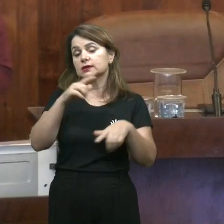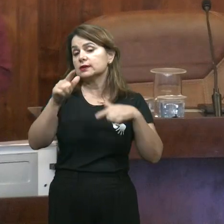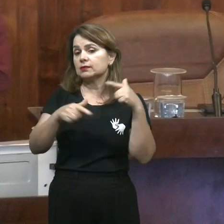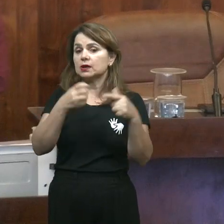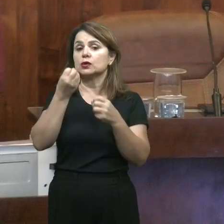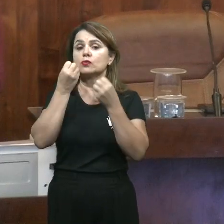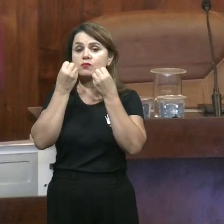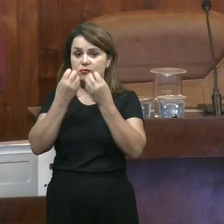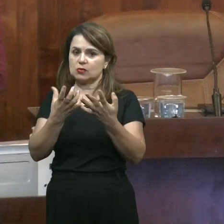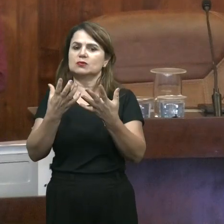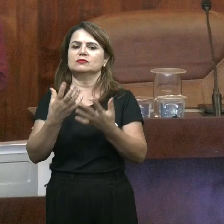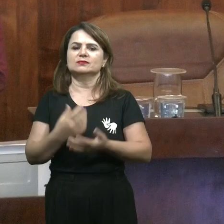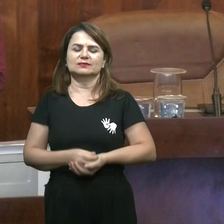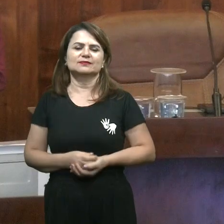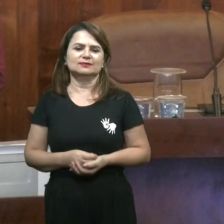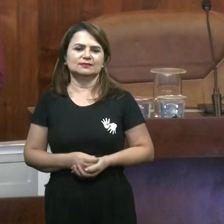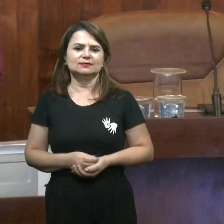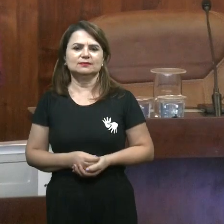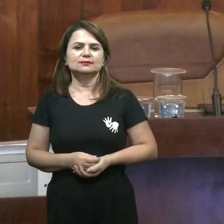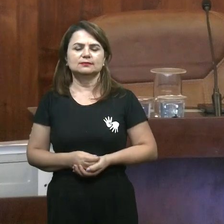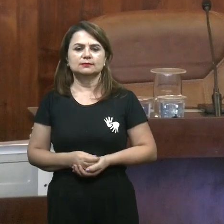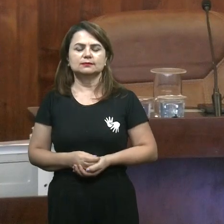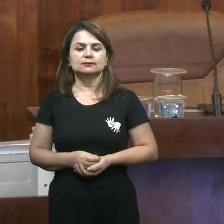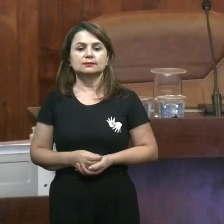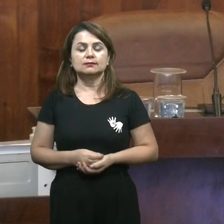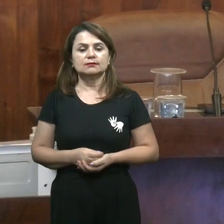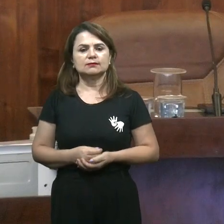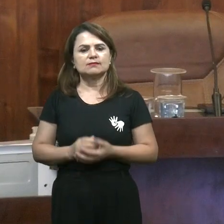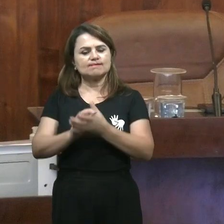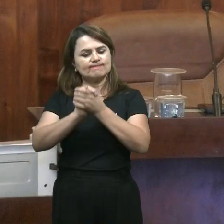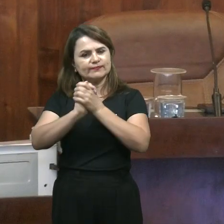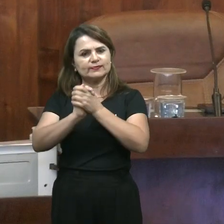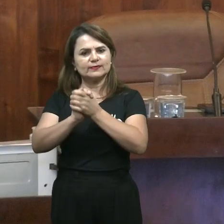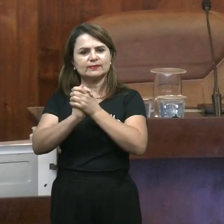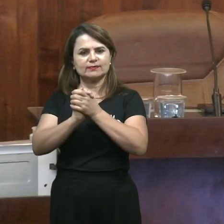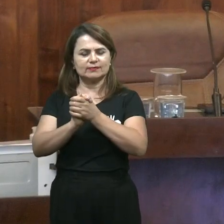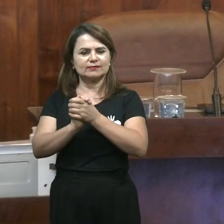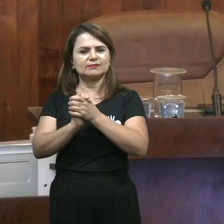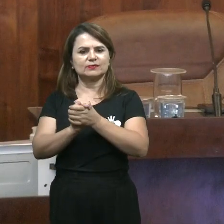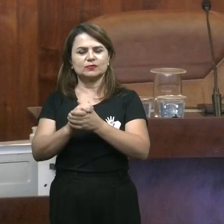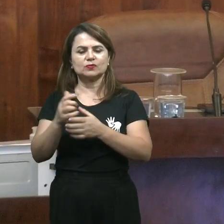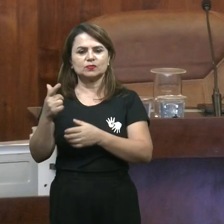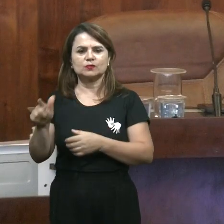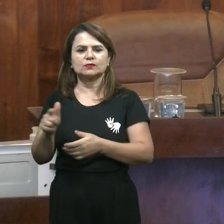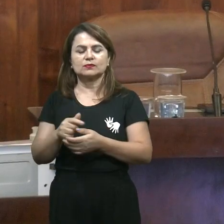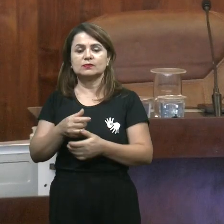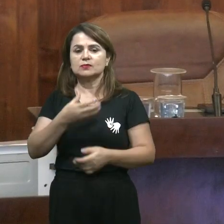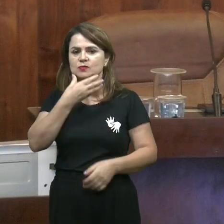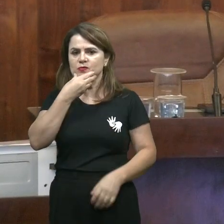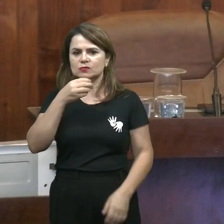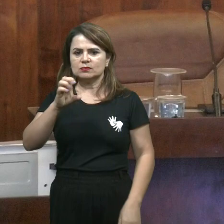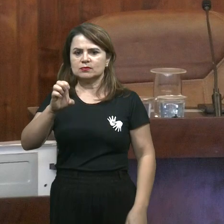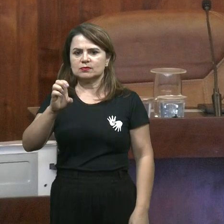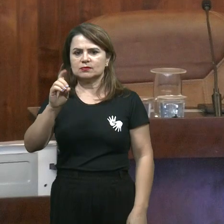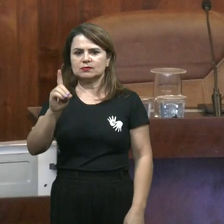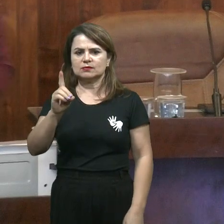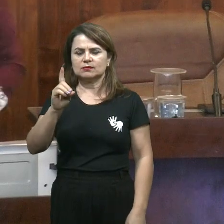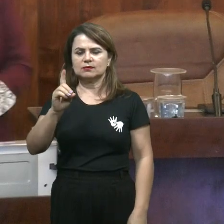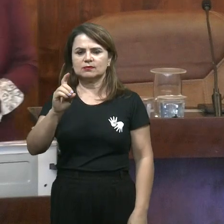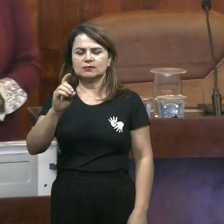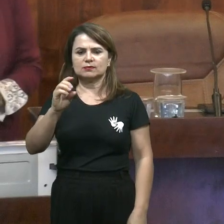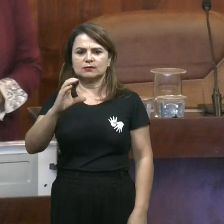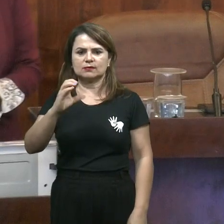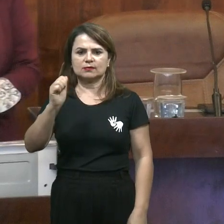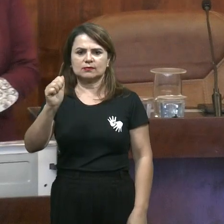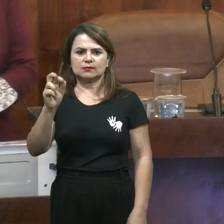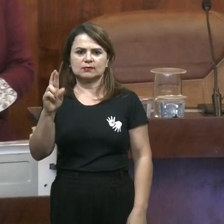à nossa coletividade. Nossos cumprimentos, mais uma vez, ao carteiro Ed Carlos e cumprimento ao agente federal Júnior